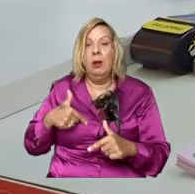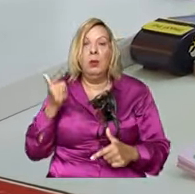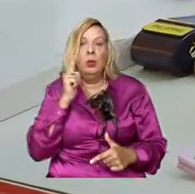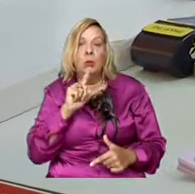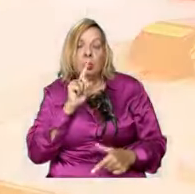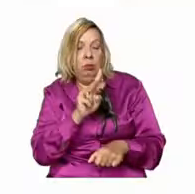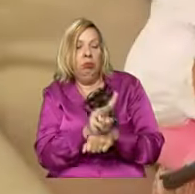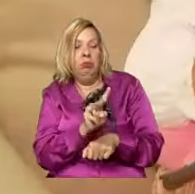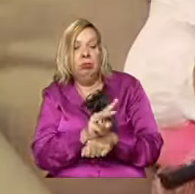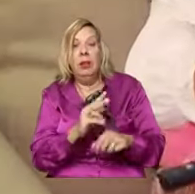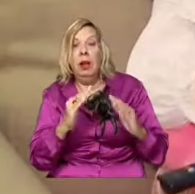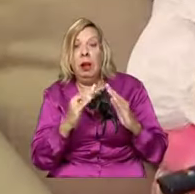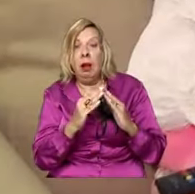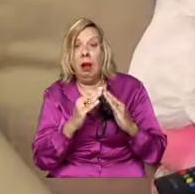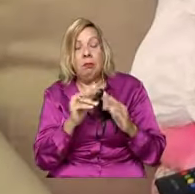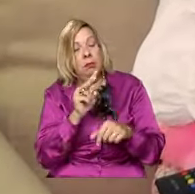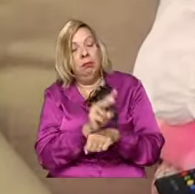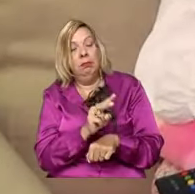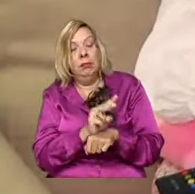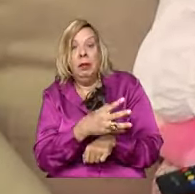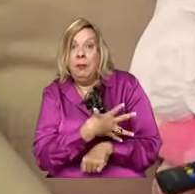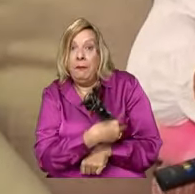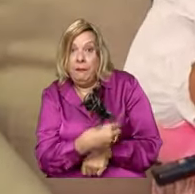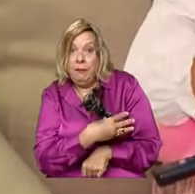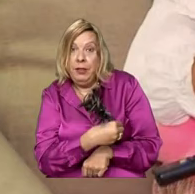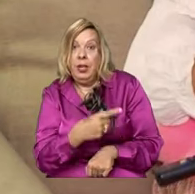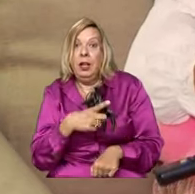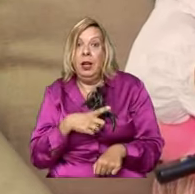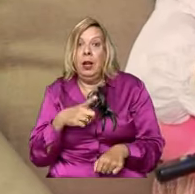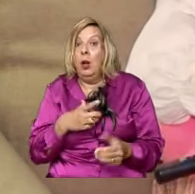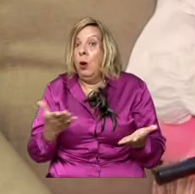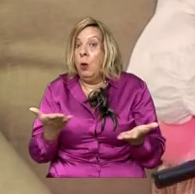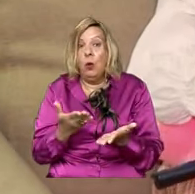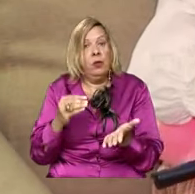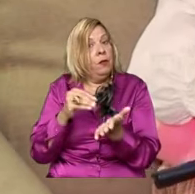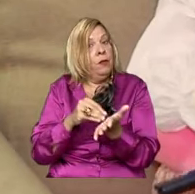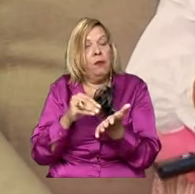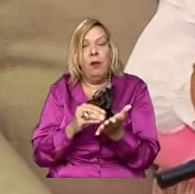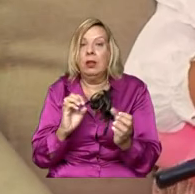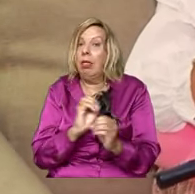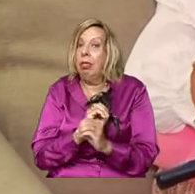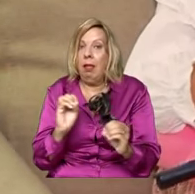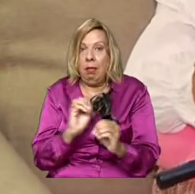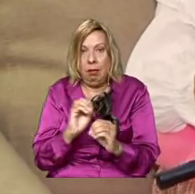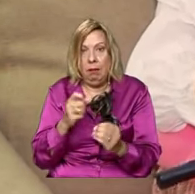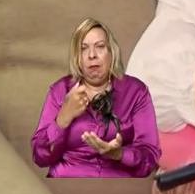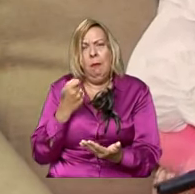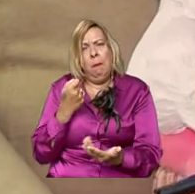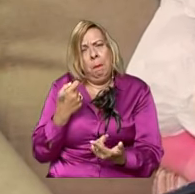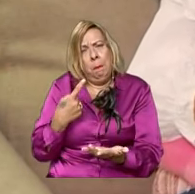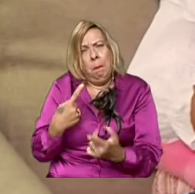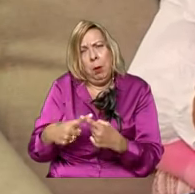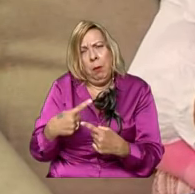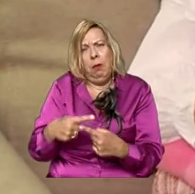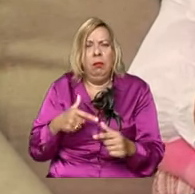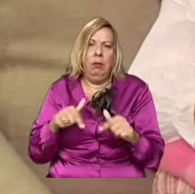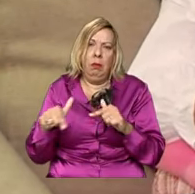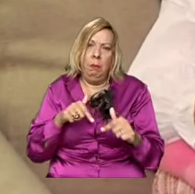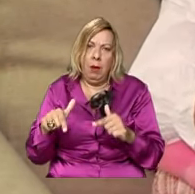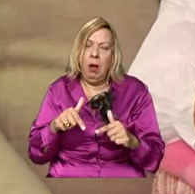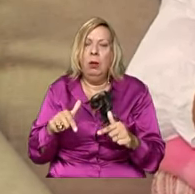manter minha filha. Graças a Deus e ao meu trabalho hoje não falta nada pra gente, muito pelo contrário. Consigo ajudar minha